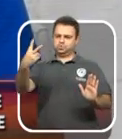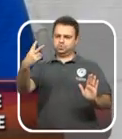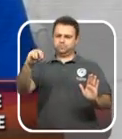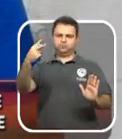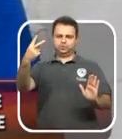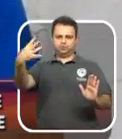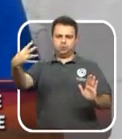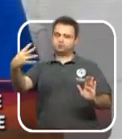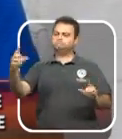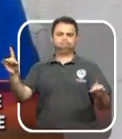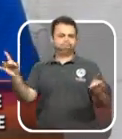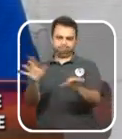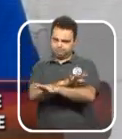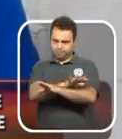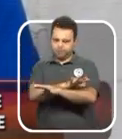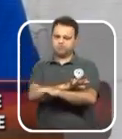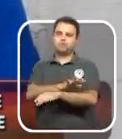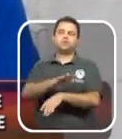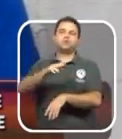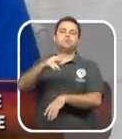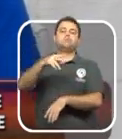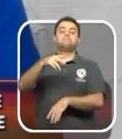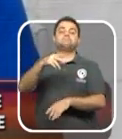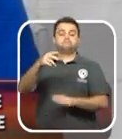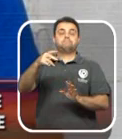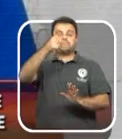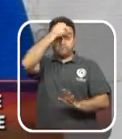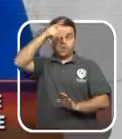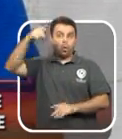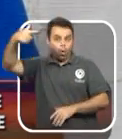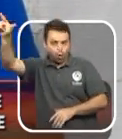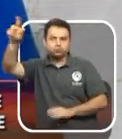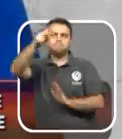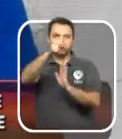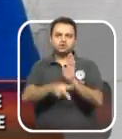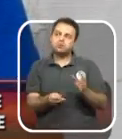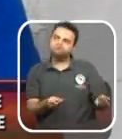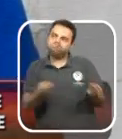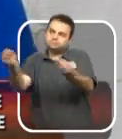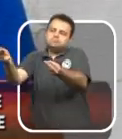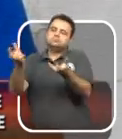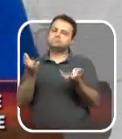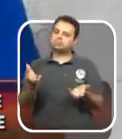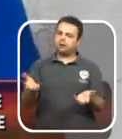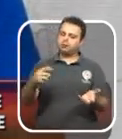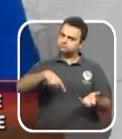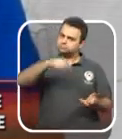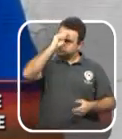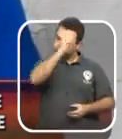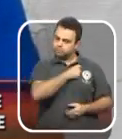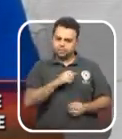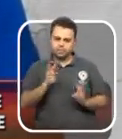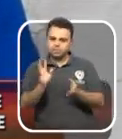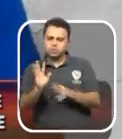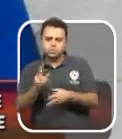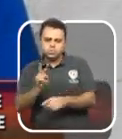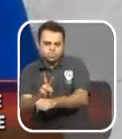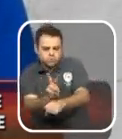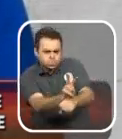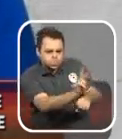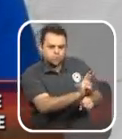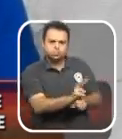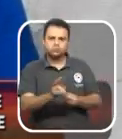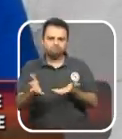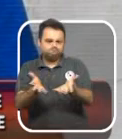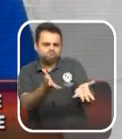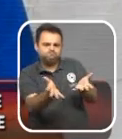Edinho termina o mandato dele em 2024, assim como nós terminamos o nosso, e nós precisamos continuar cuidando da cidade, e Rio